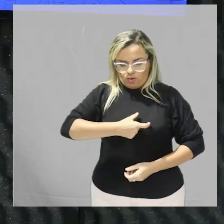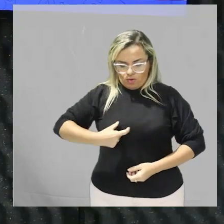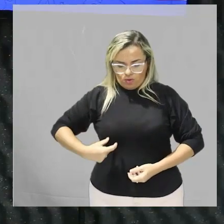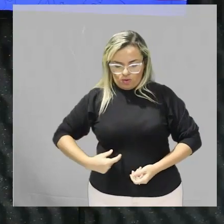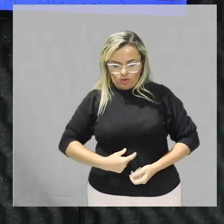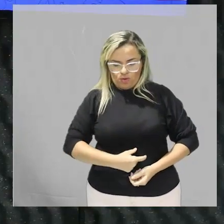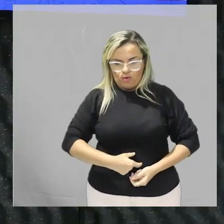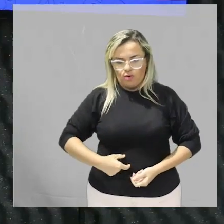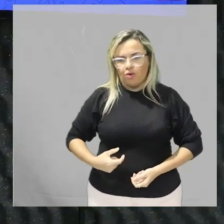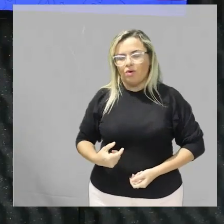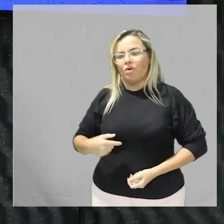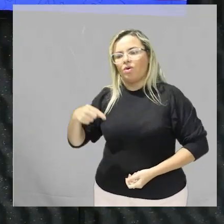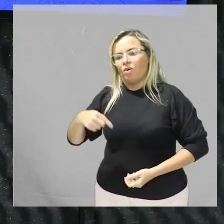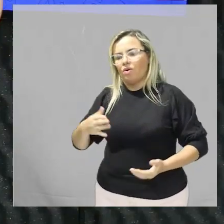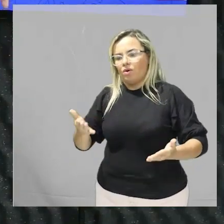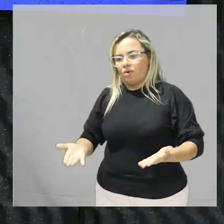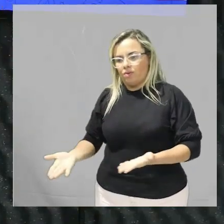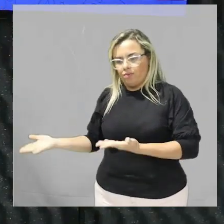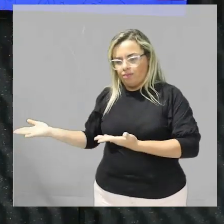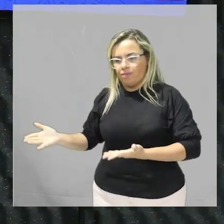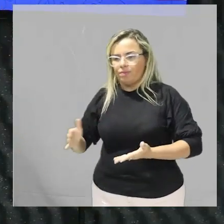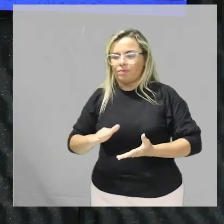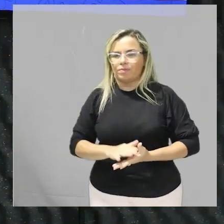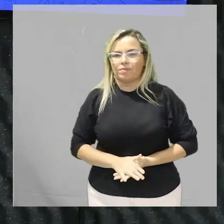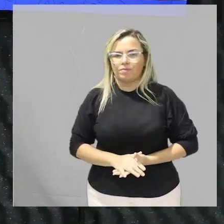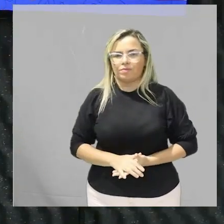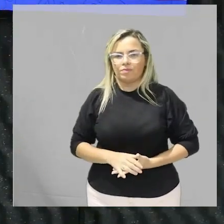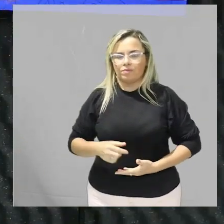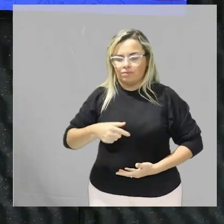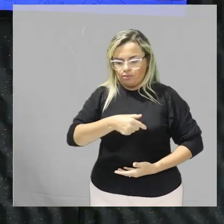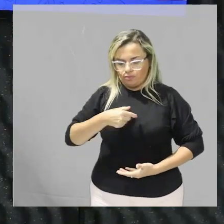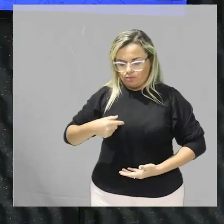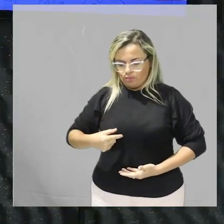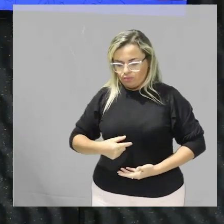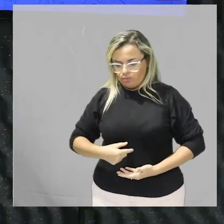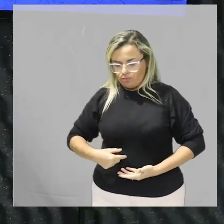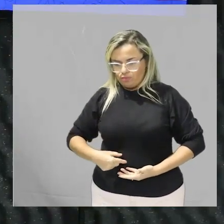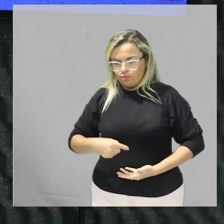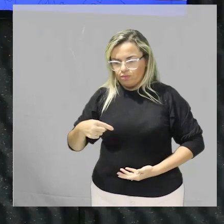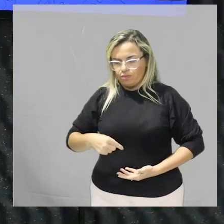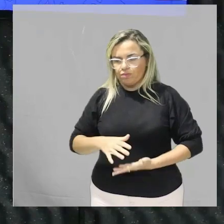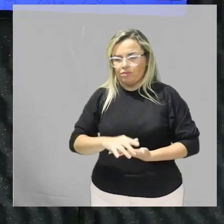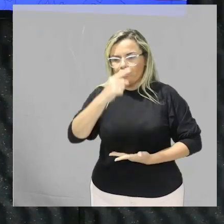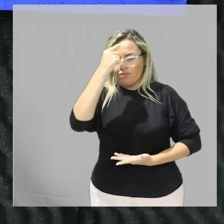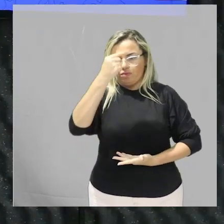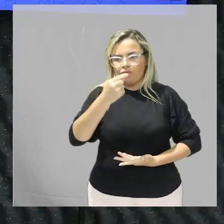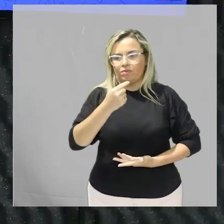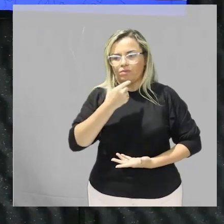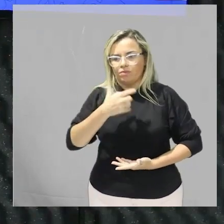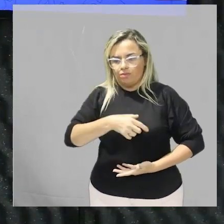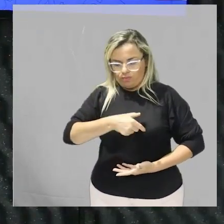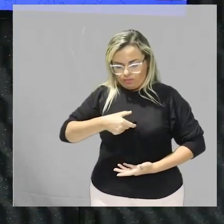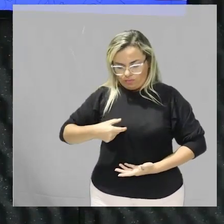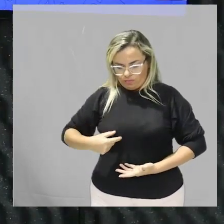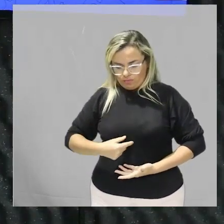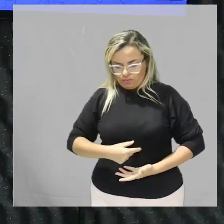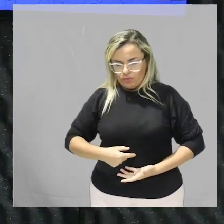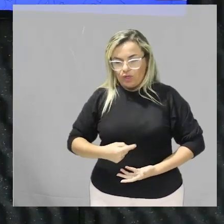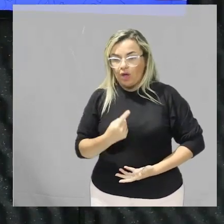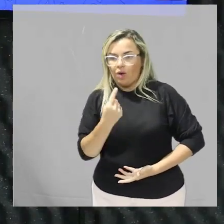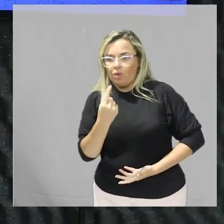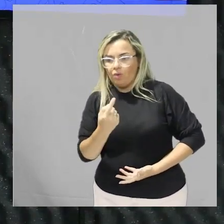O intestino é um órgão, intestino grosso, né, só essa partezinha aqui está destacada, é um órgão. Todos os